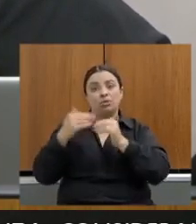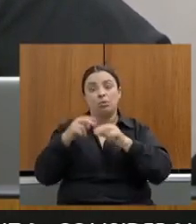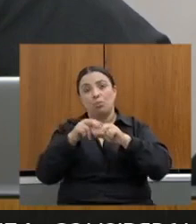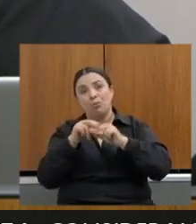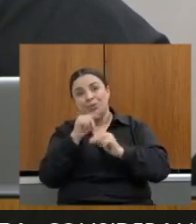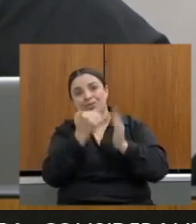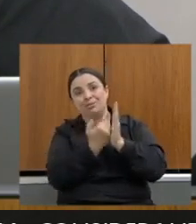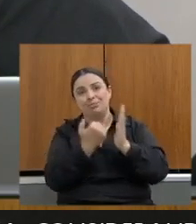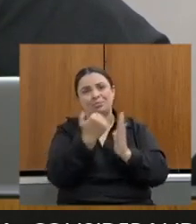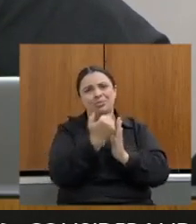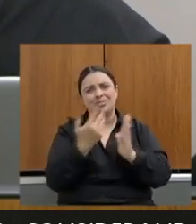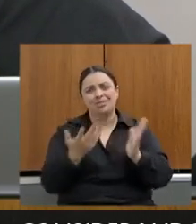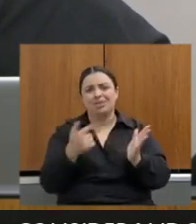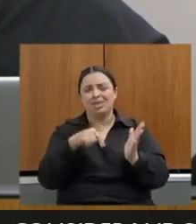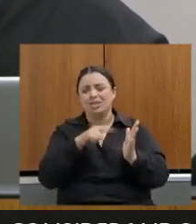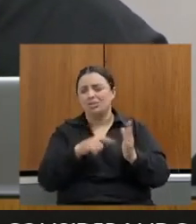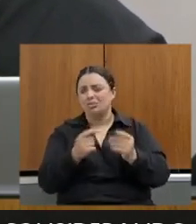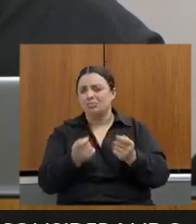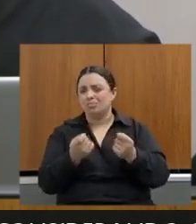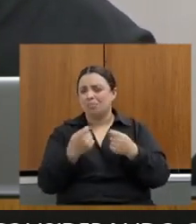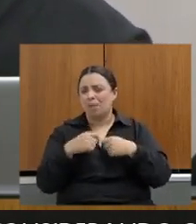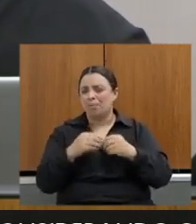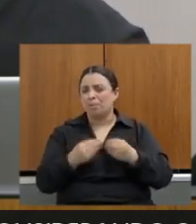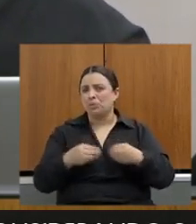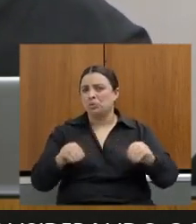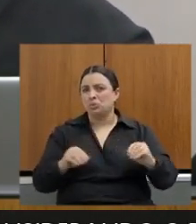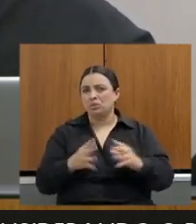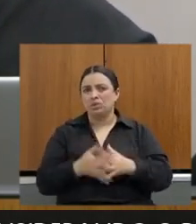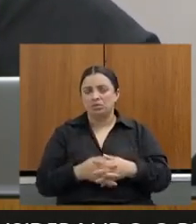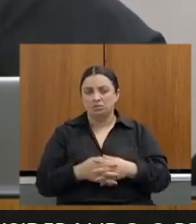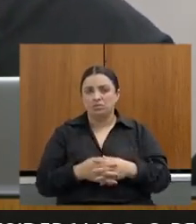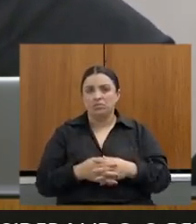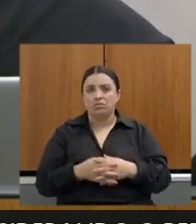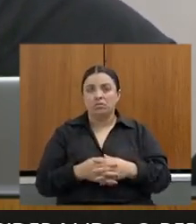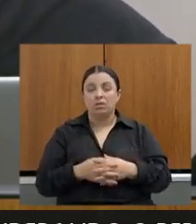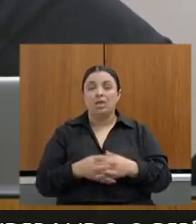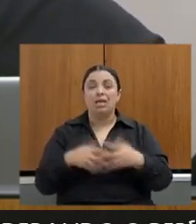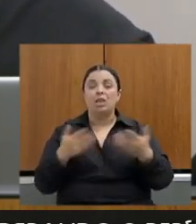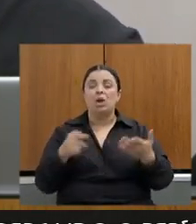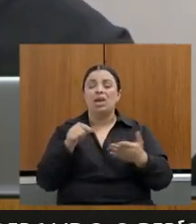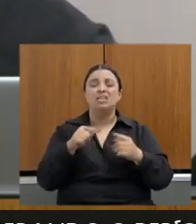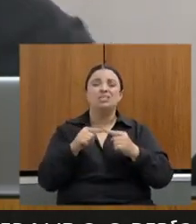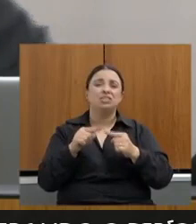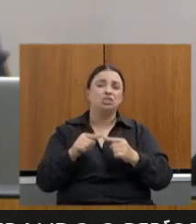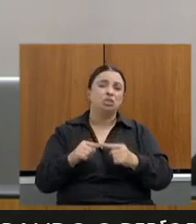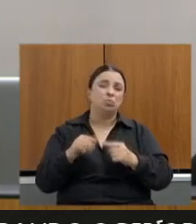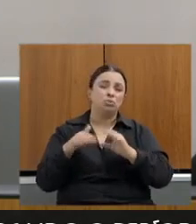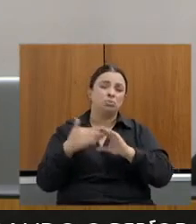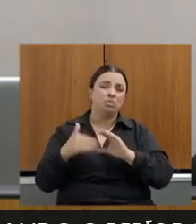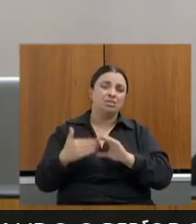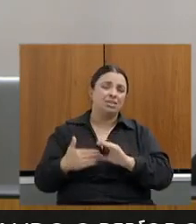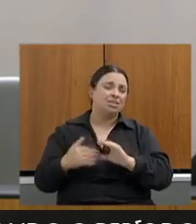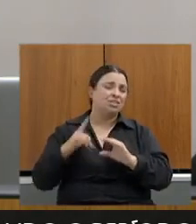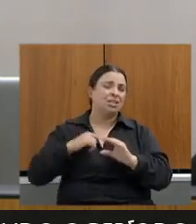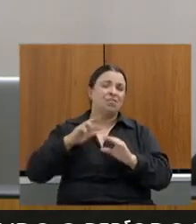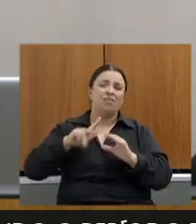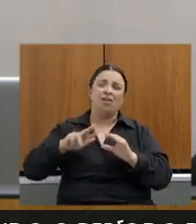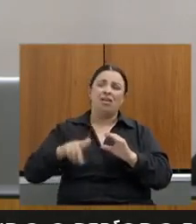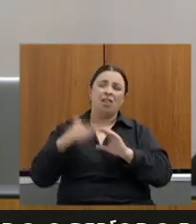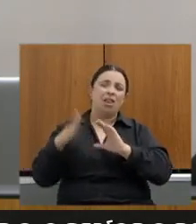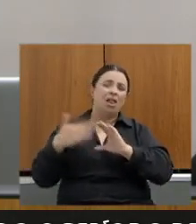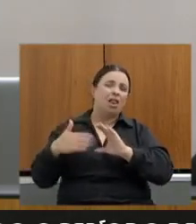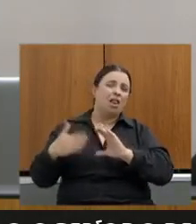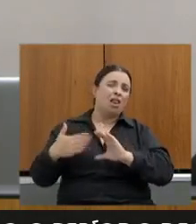promoção isso nos prejudica muito então assim desse tipo de mensagem tem recebido inúmeras